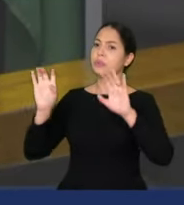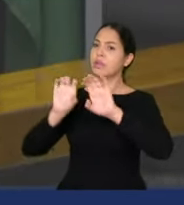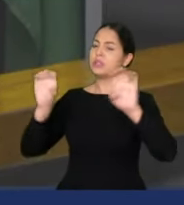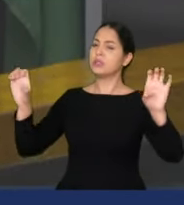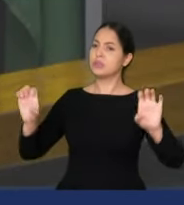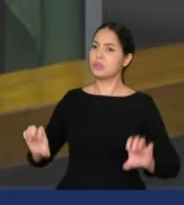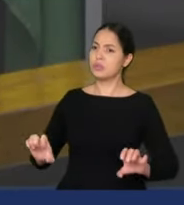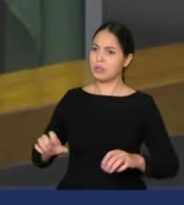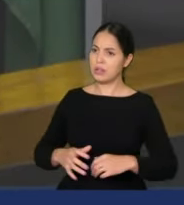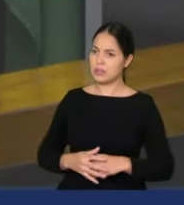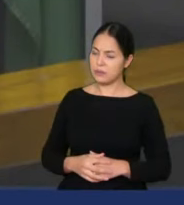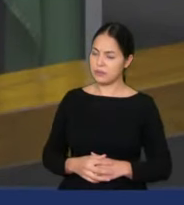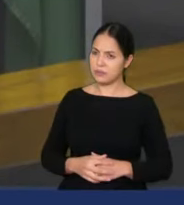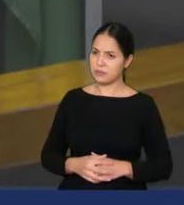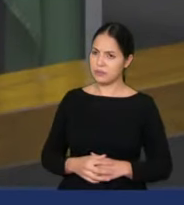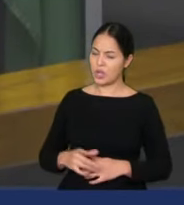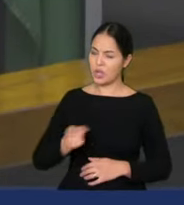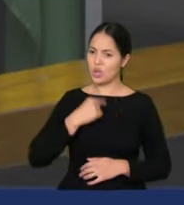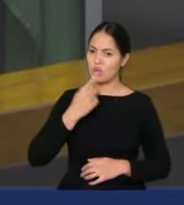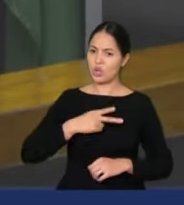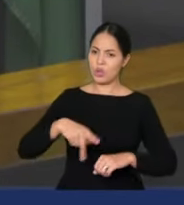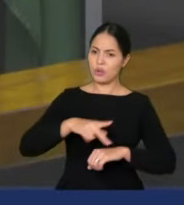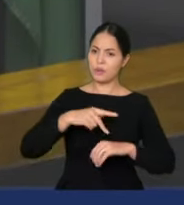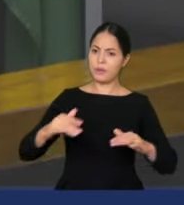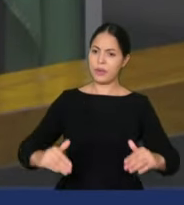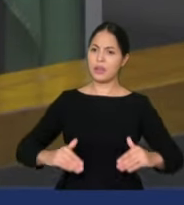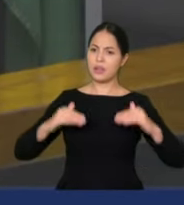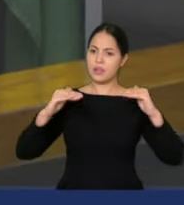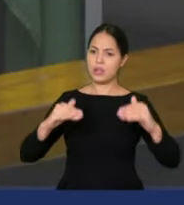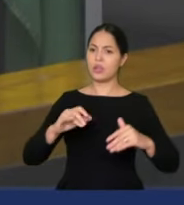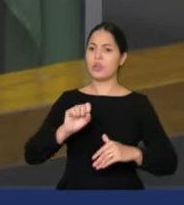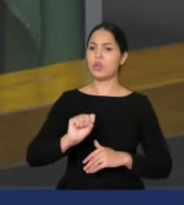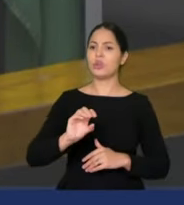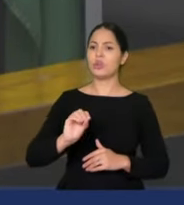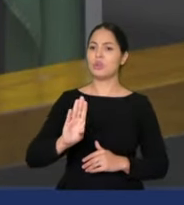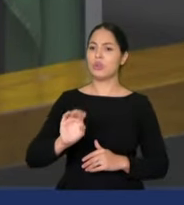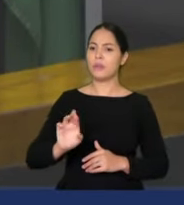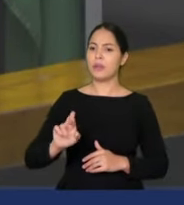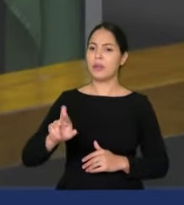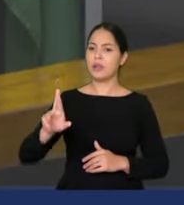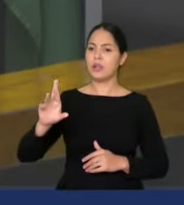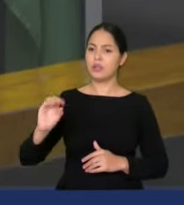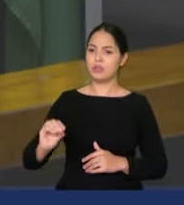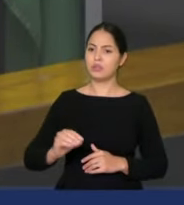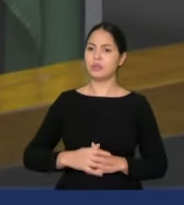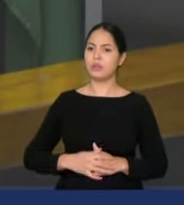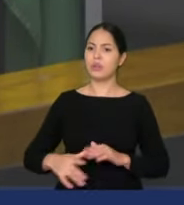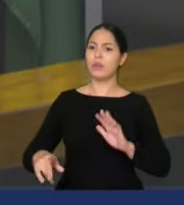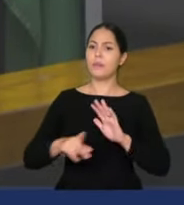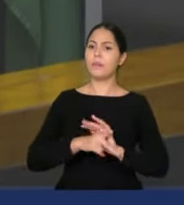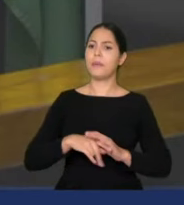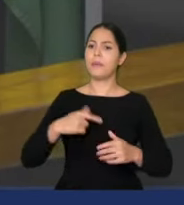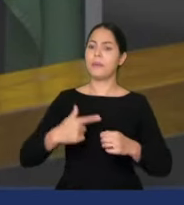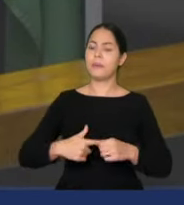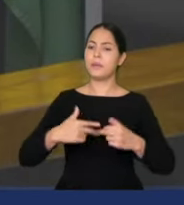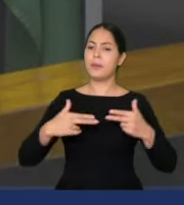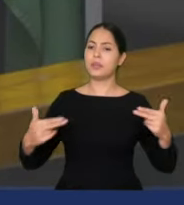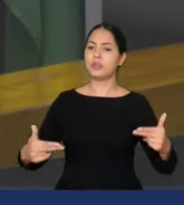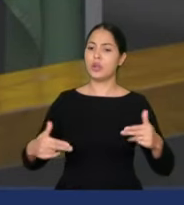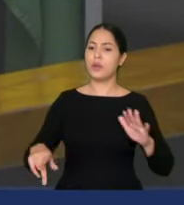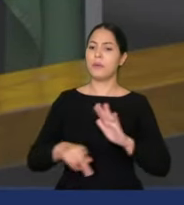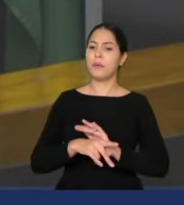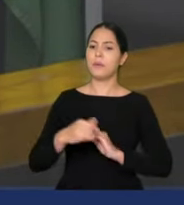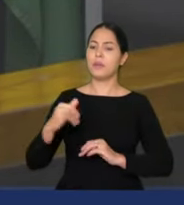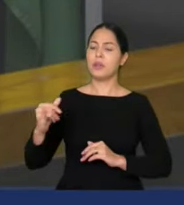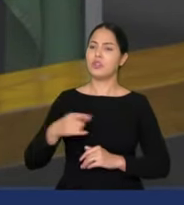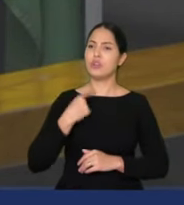nação independente que tenha capacidade de produzir seu próprio petróleo, sua própria energia. Eu acho que a